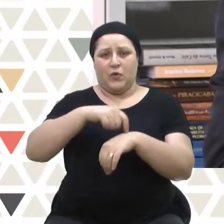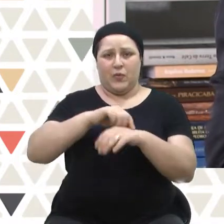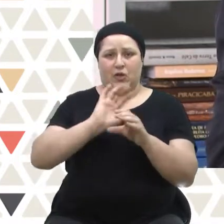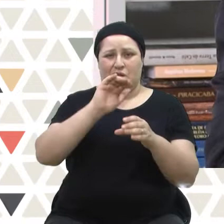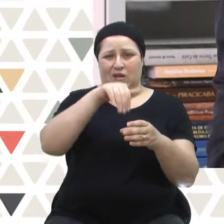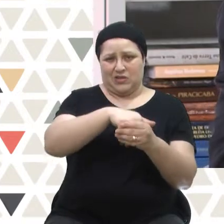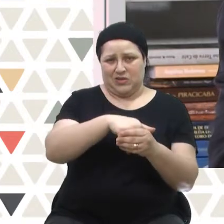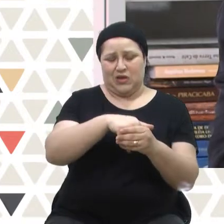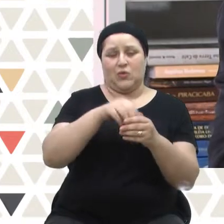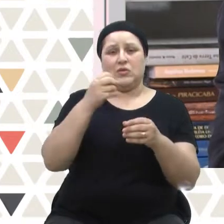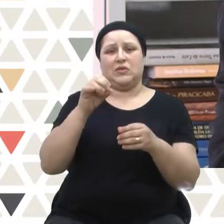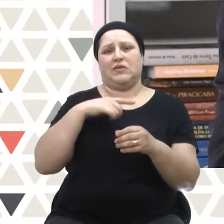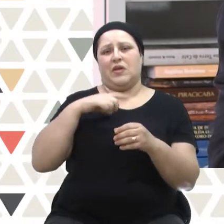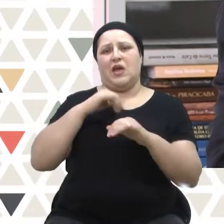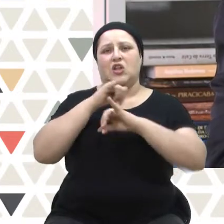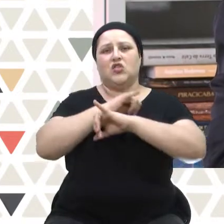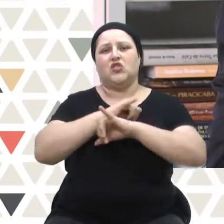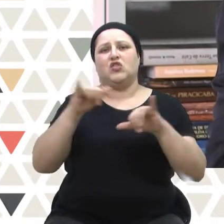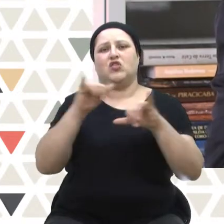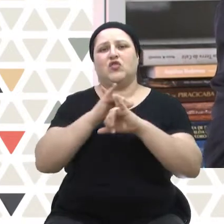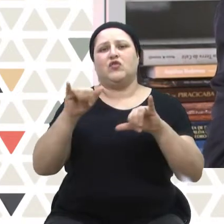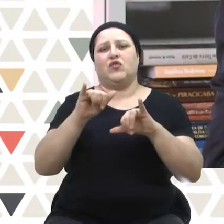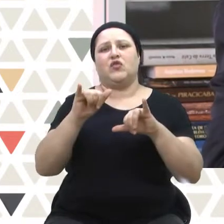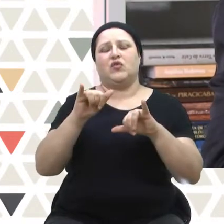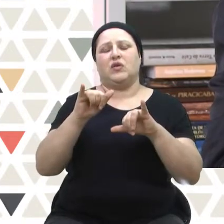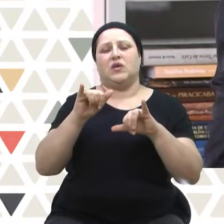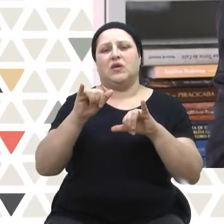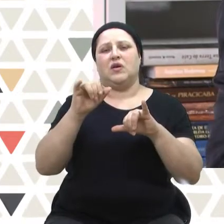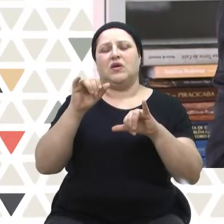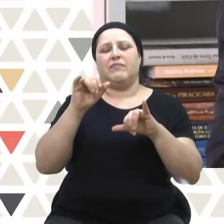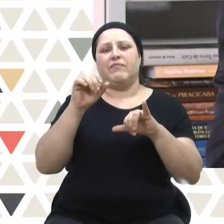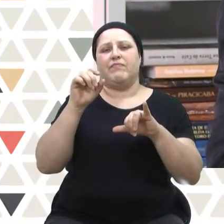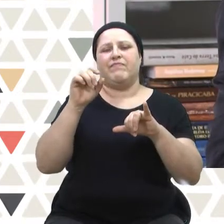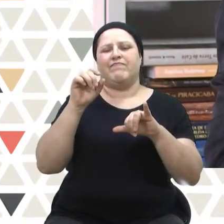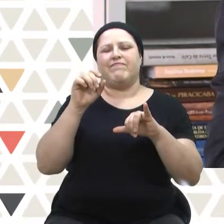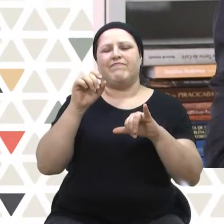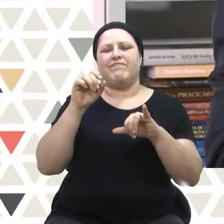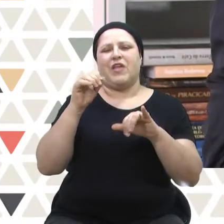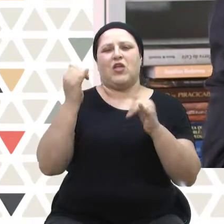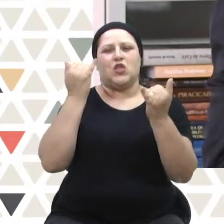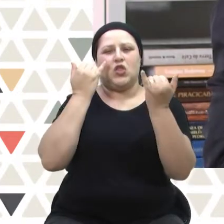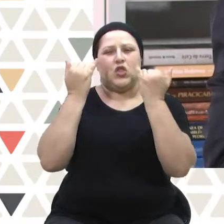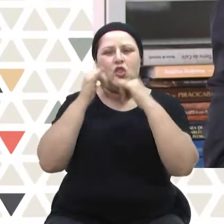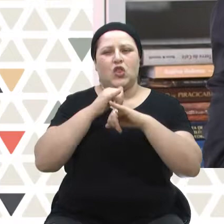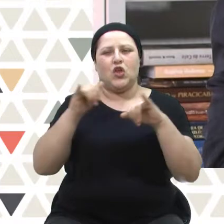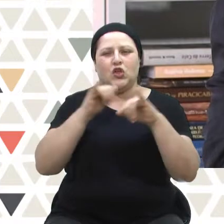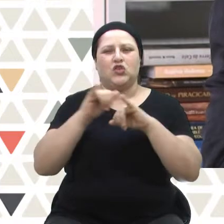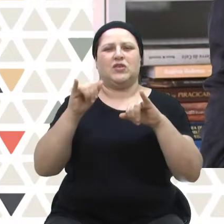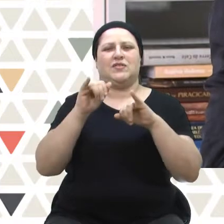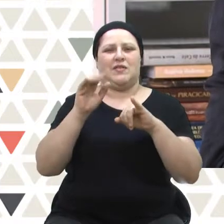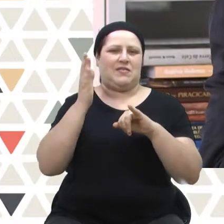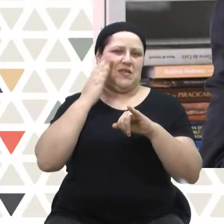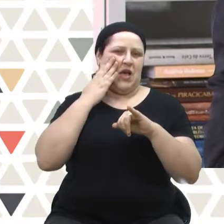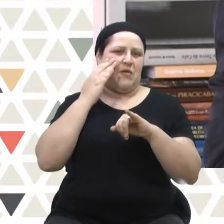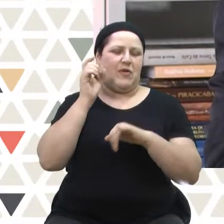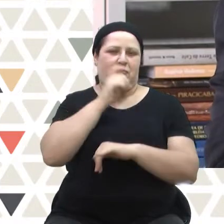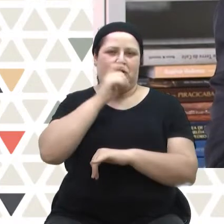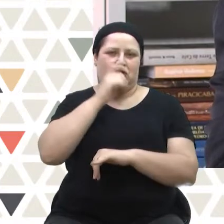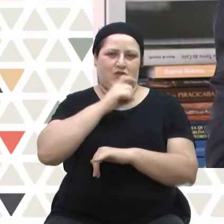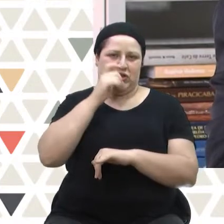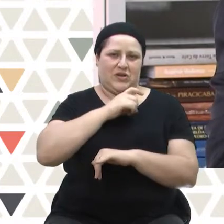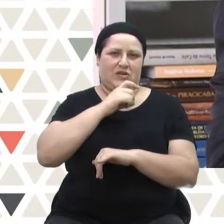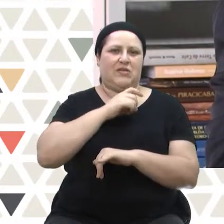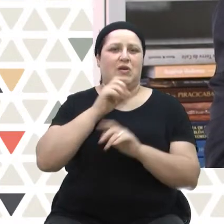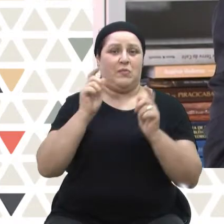conceitos que nós tratamos lá no direito penal comum. Então, na eleição, quando nós divulgamos uma notícia